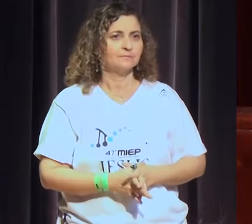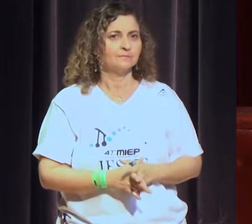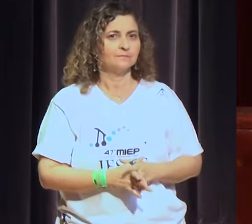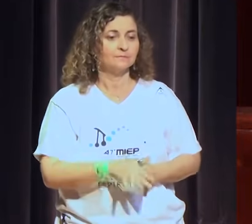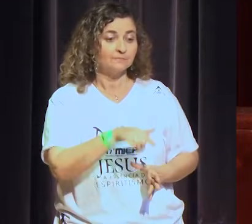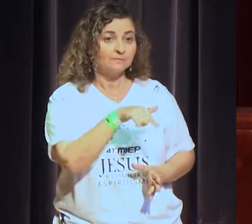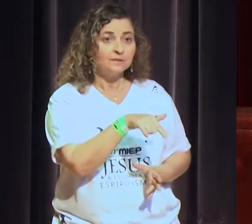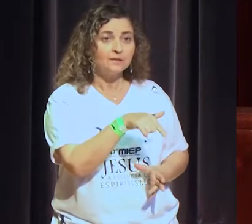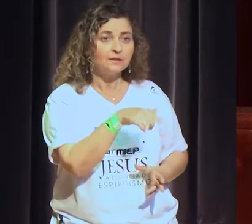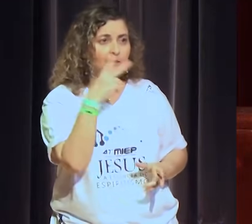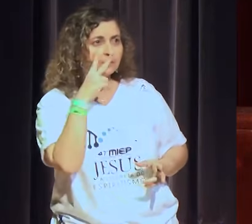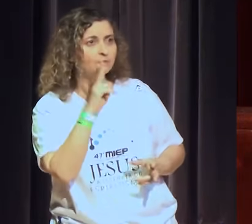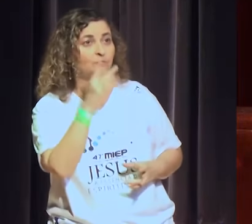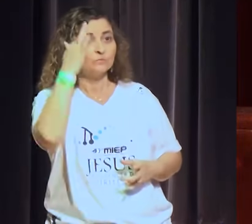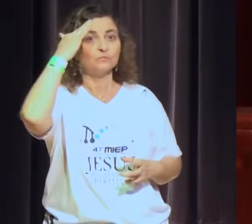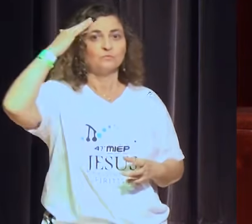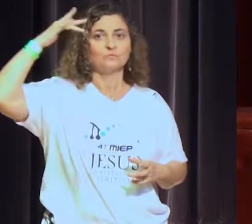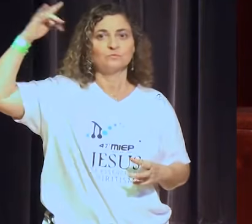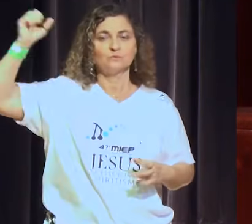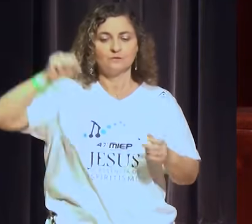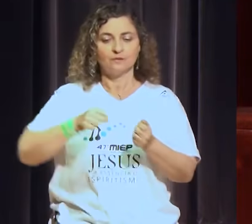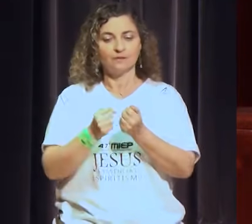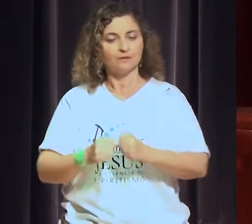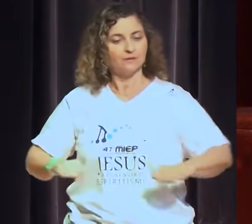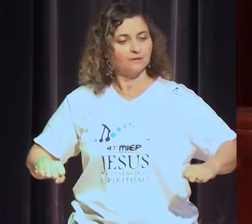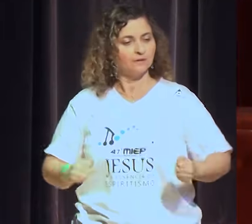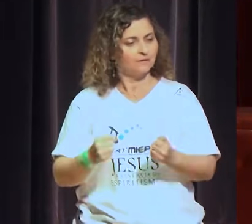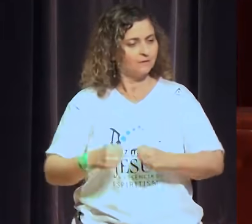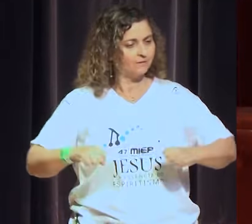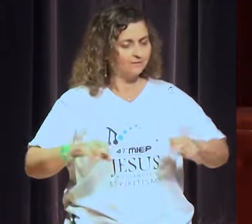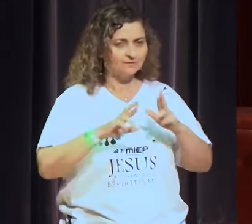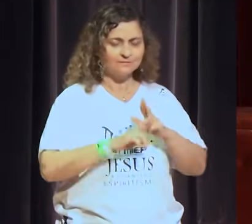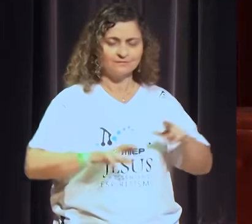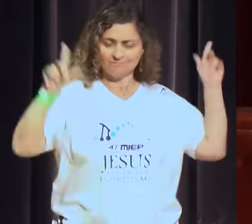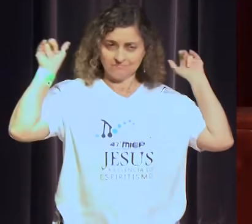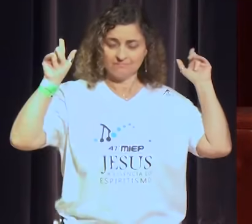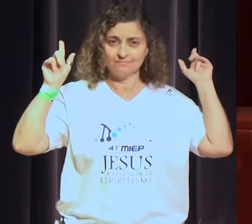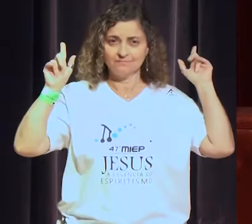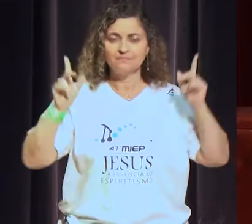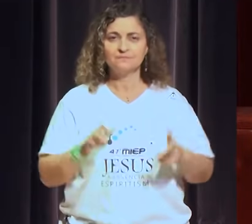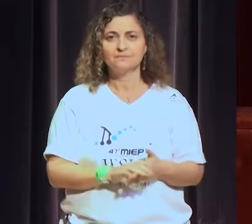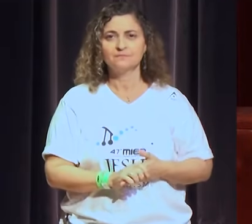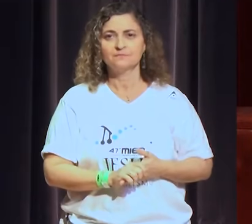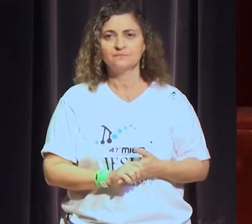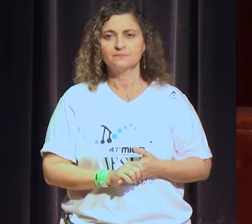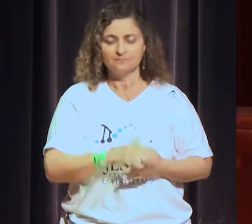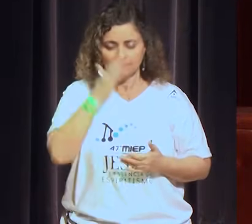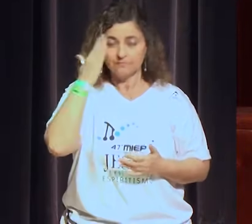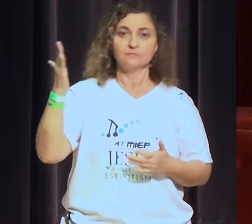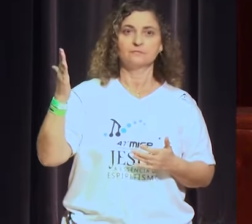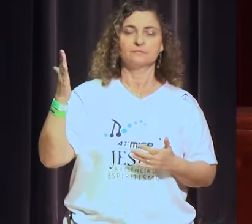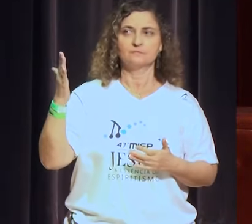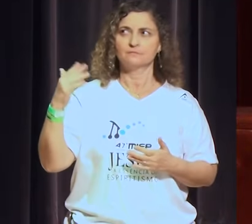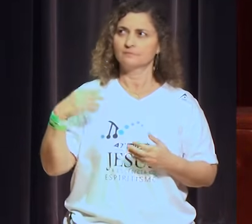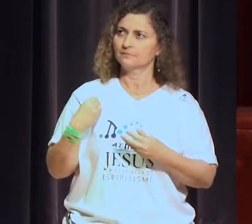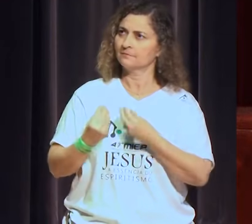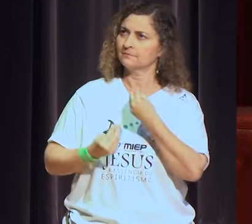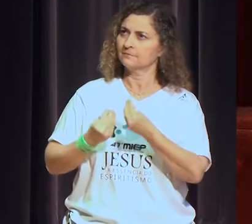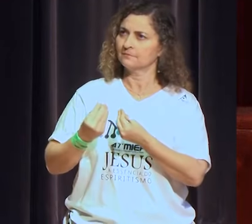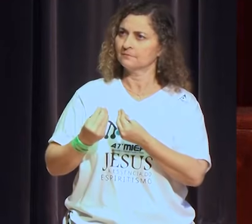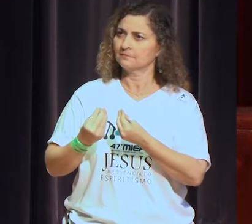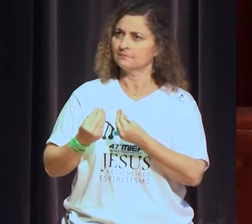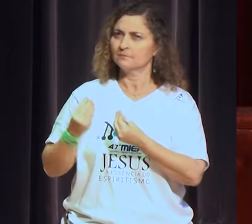os macacos cantando e fazendo uma ciranda, o negócio ficou meio exótico, né? O sujeito acordou, isso está na história da